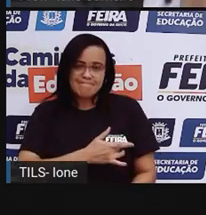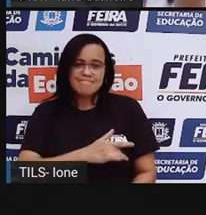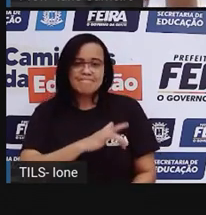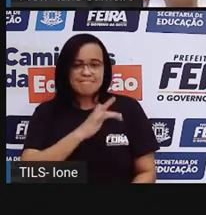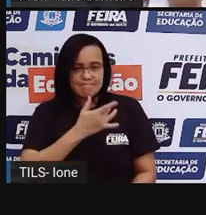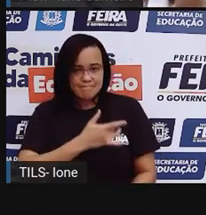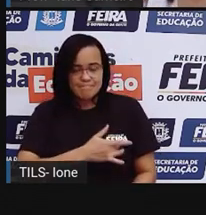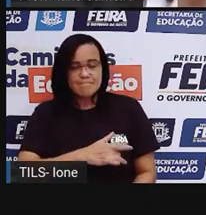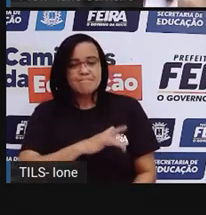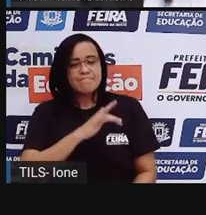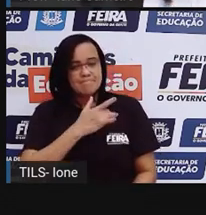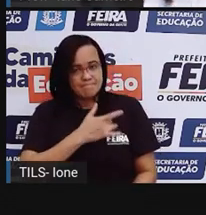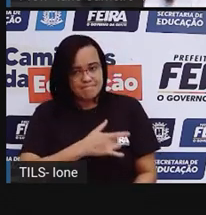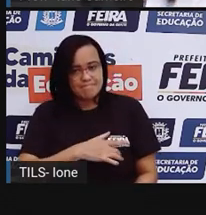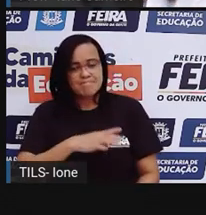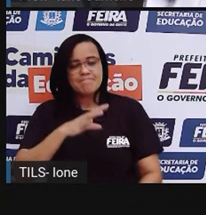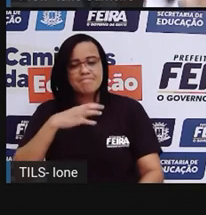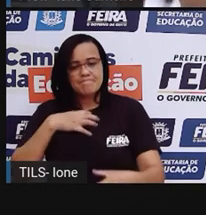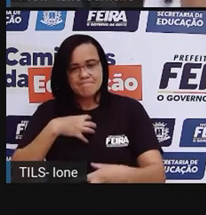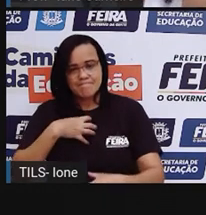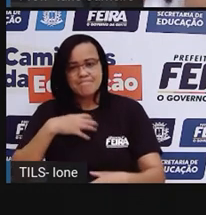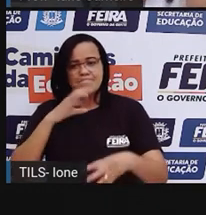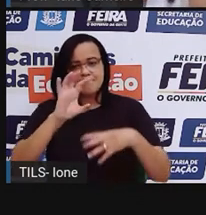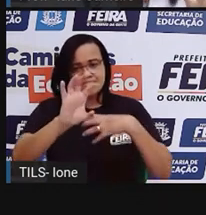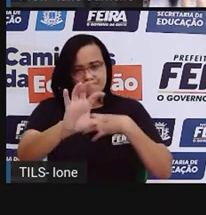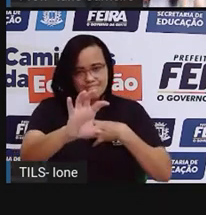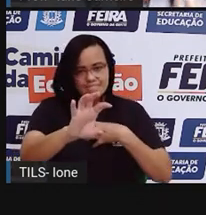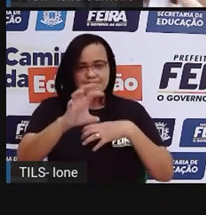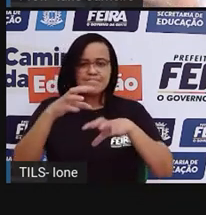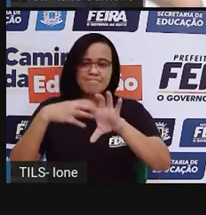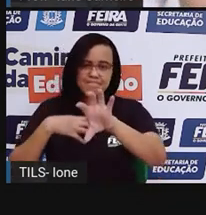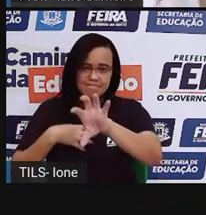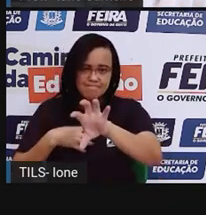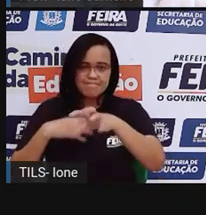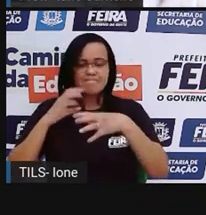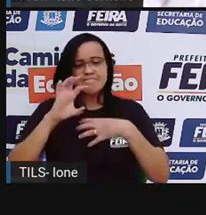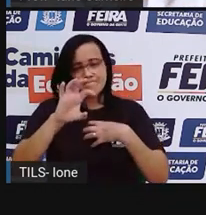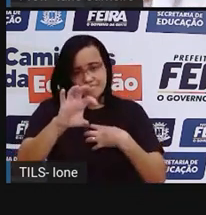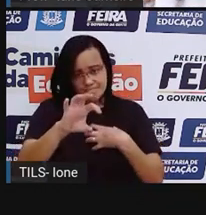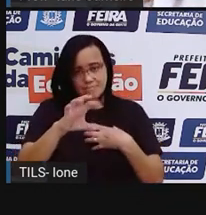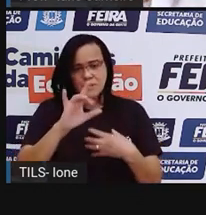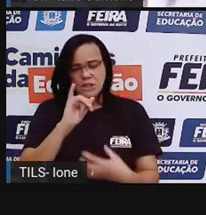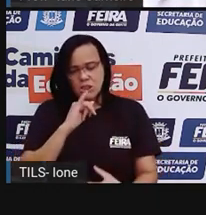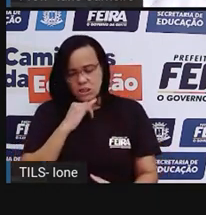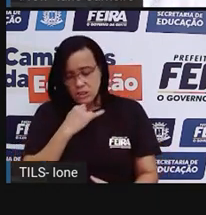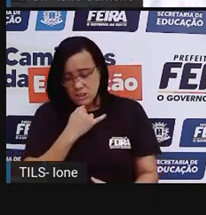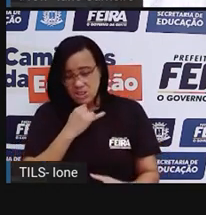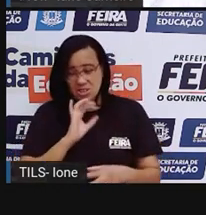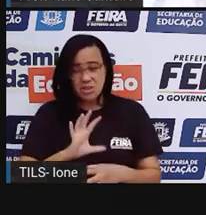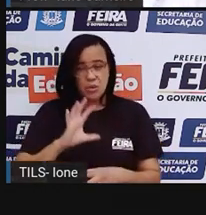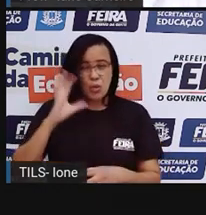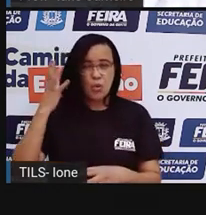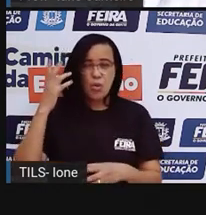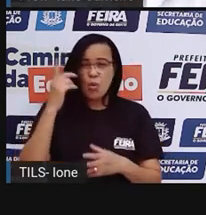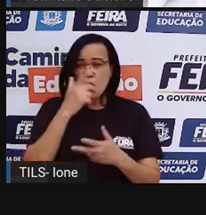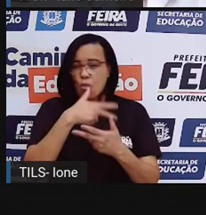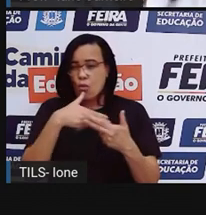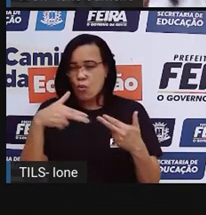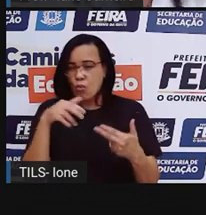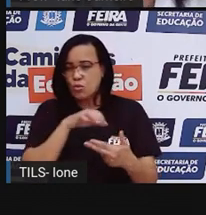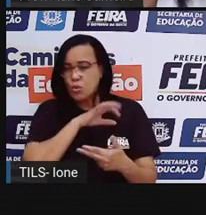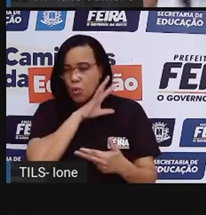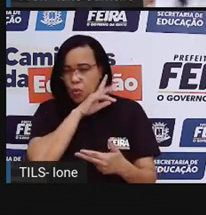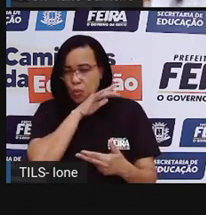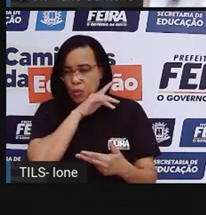tanta simpatia pela aquela pessoa que você fica triste se aconteceu alguma tragédia, né? Quando aconteceu as enchentes aqui